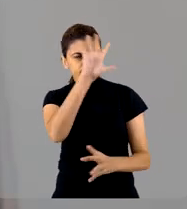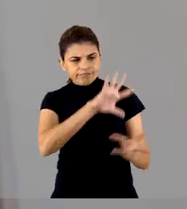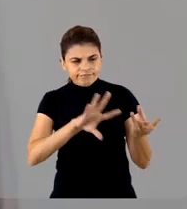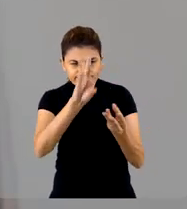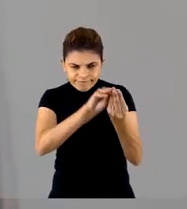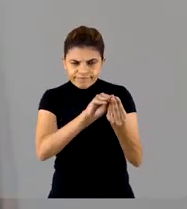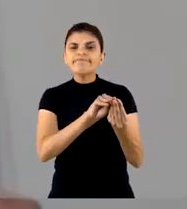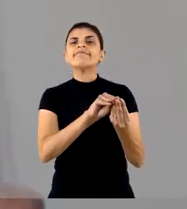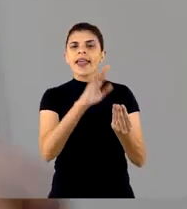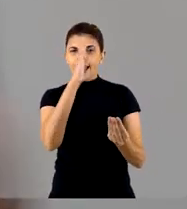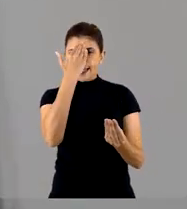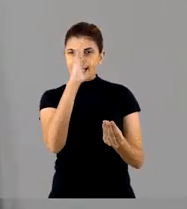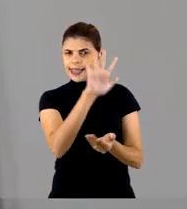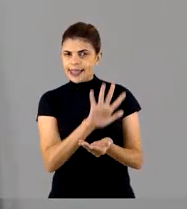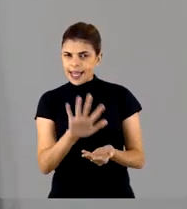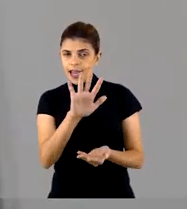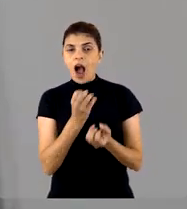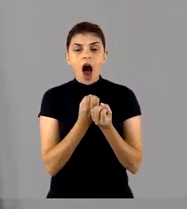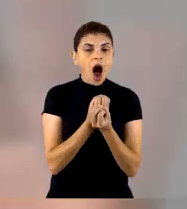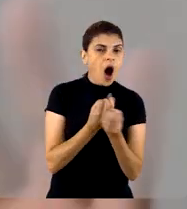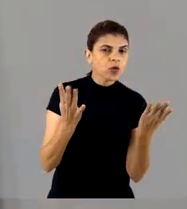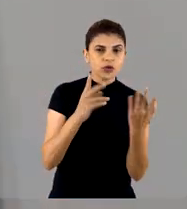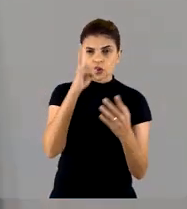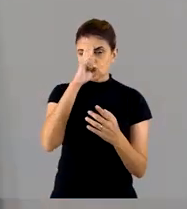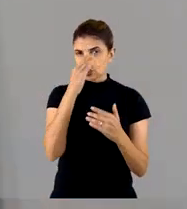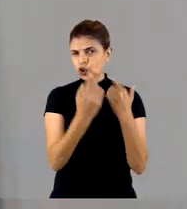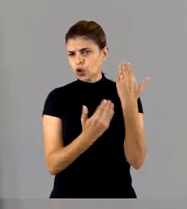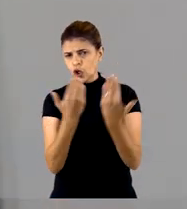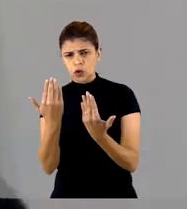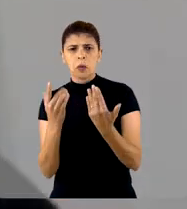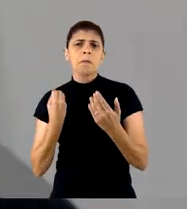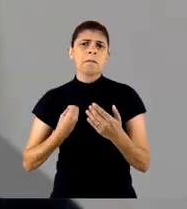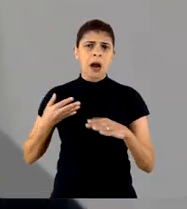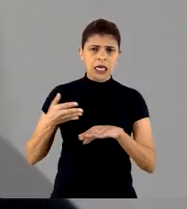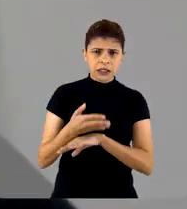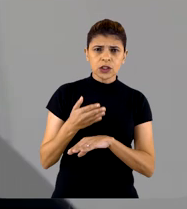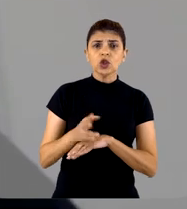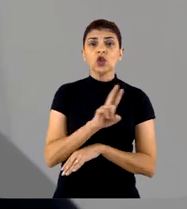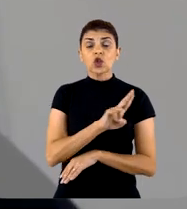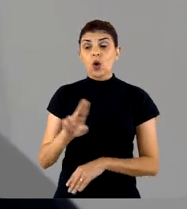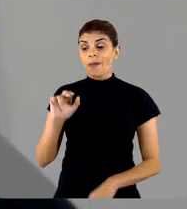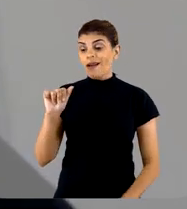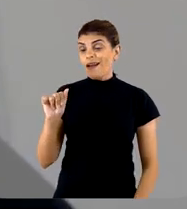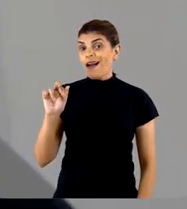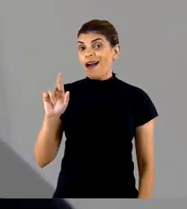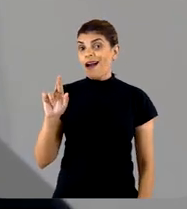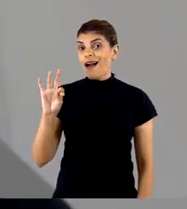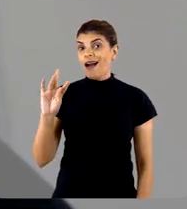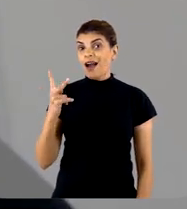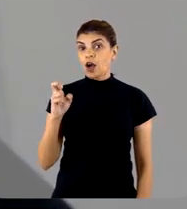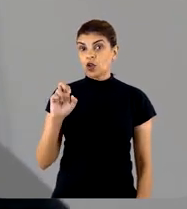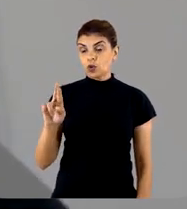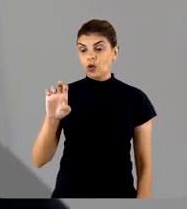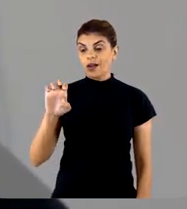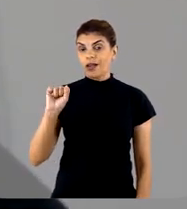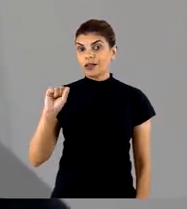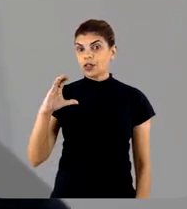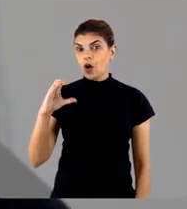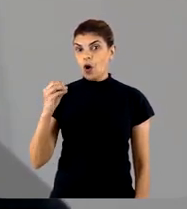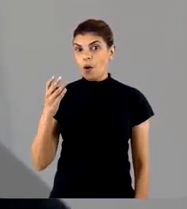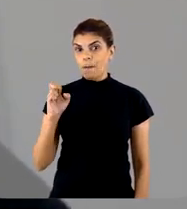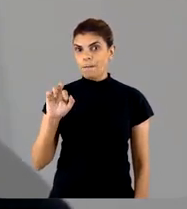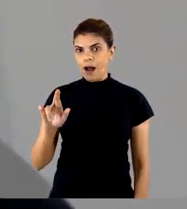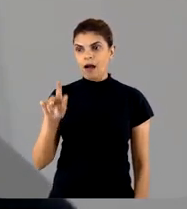de entender que, e alguns historiadores classificam, né? Eu acho importante colocar aqui um chamado Arthur